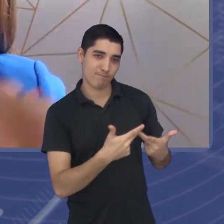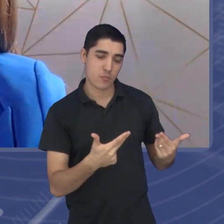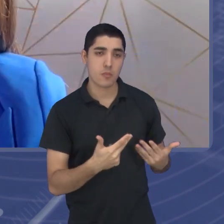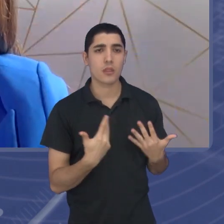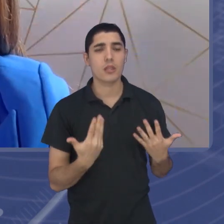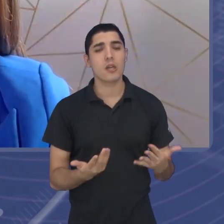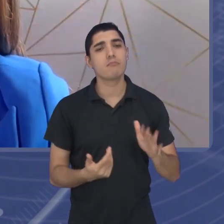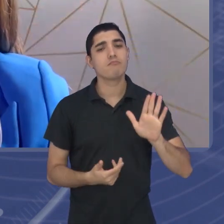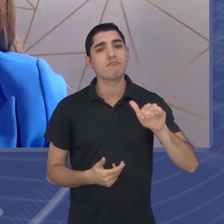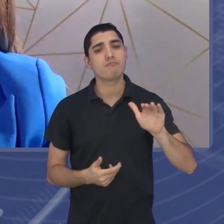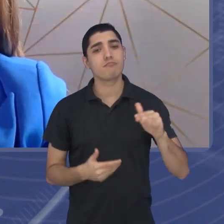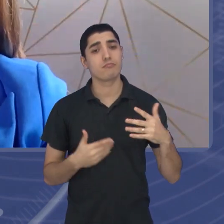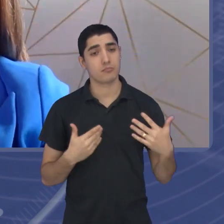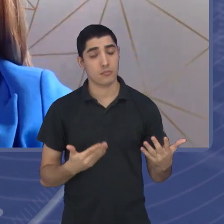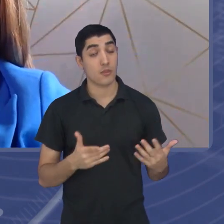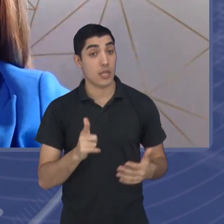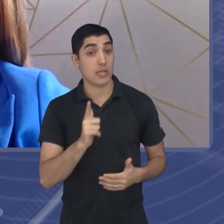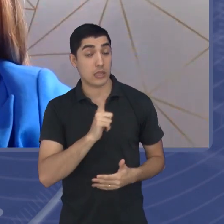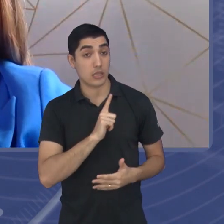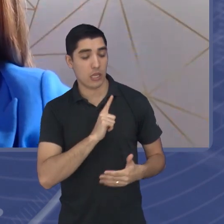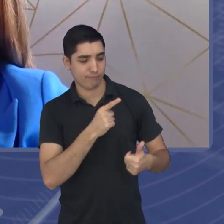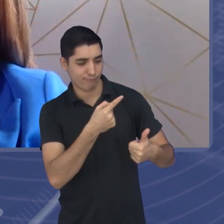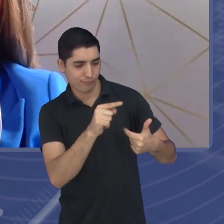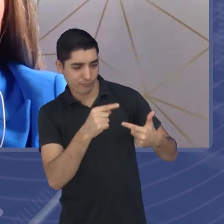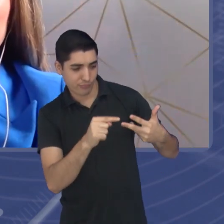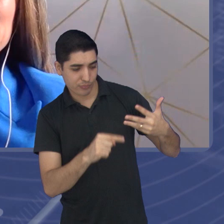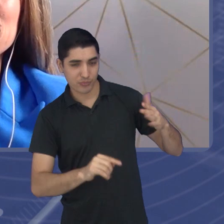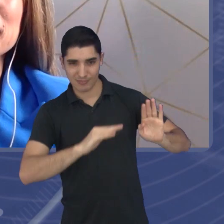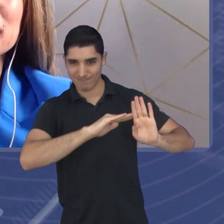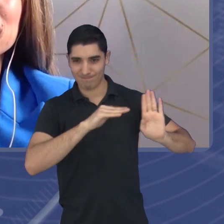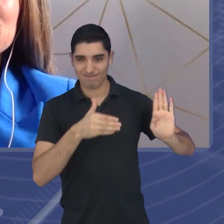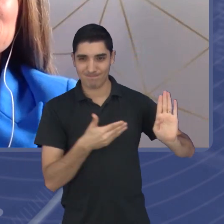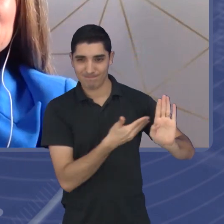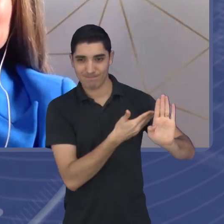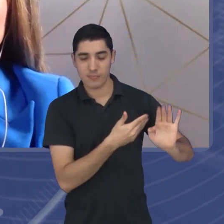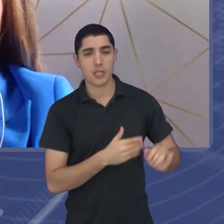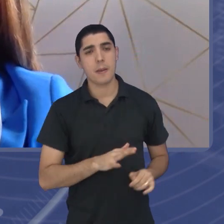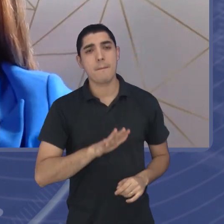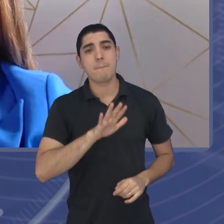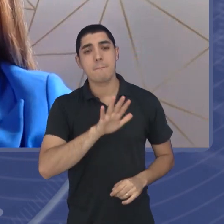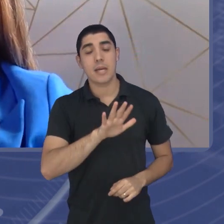Paula, são muitas coisas envolvidas, né? Para que as mulheres fiquem